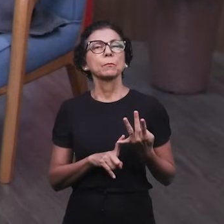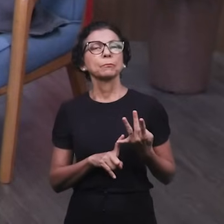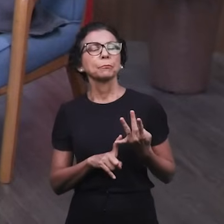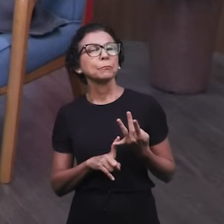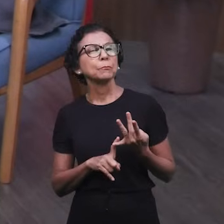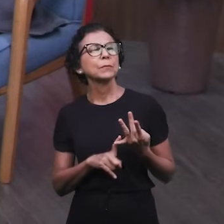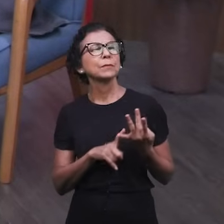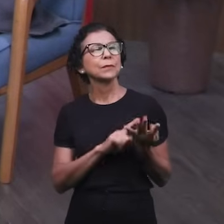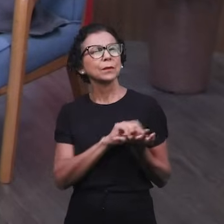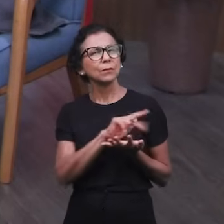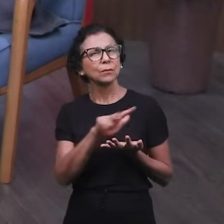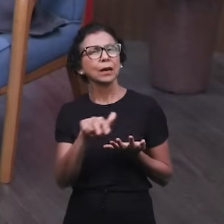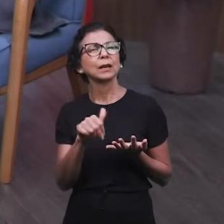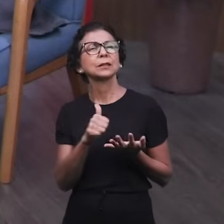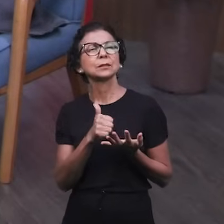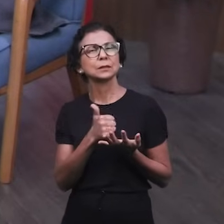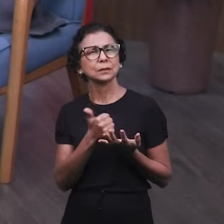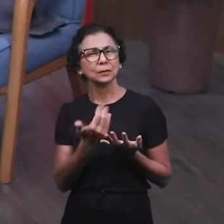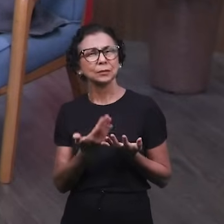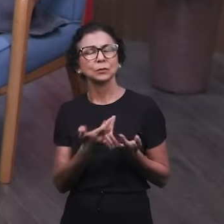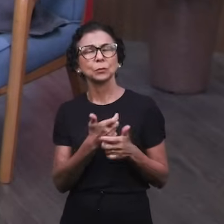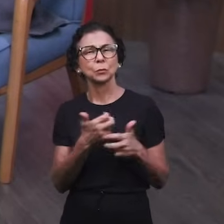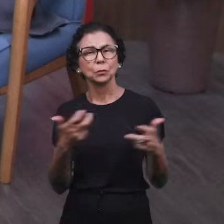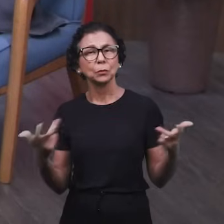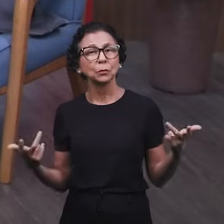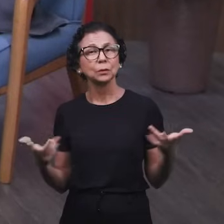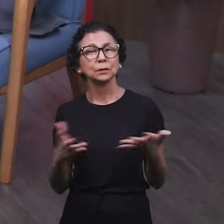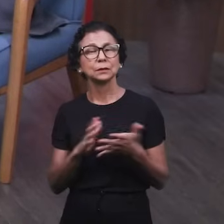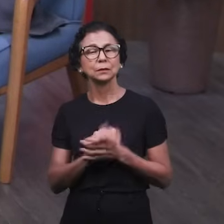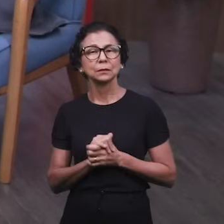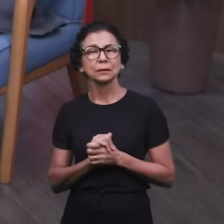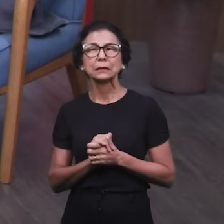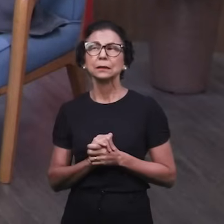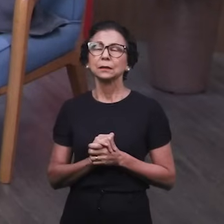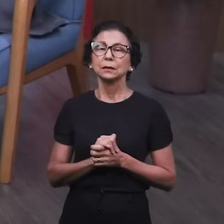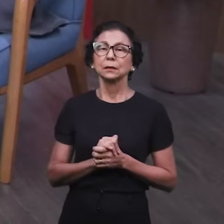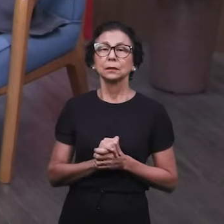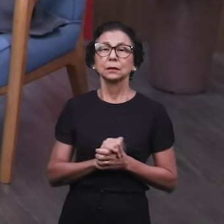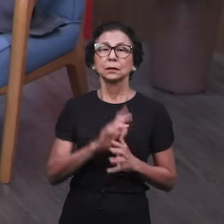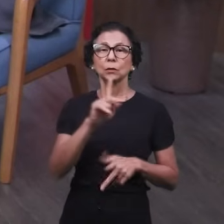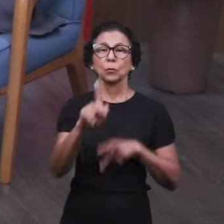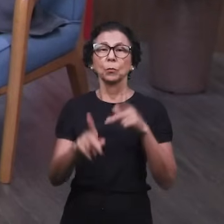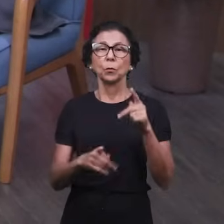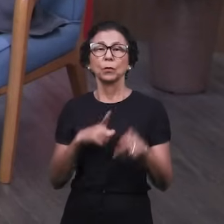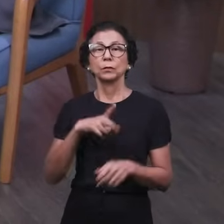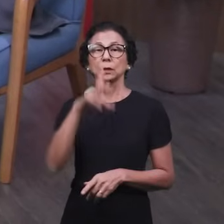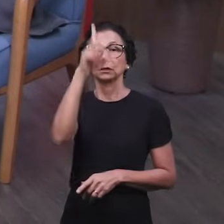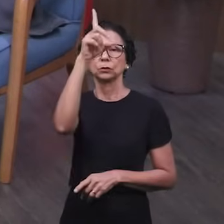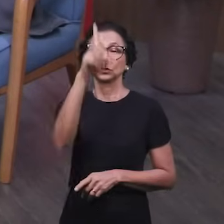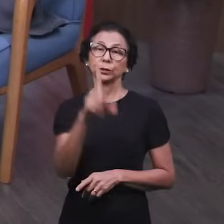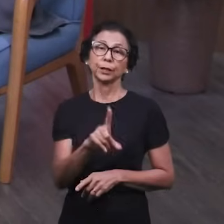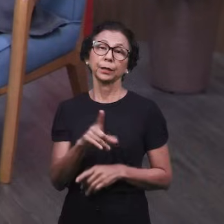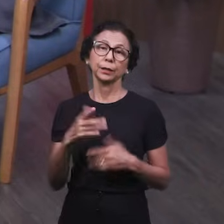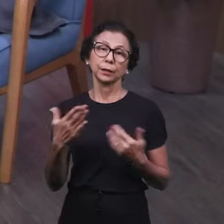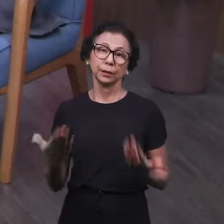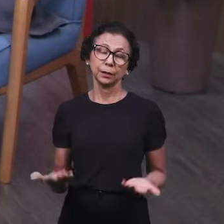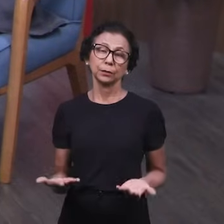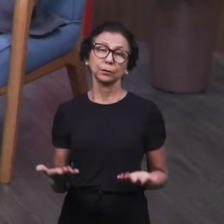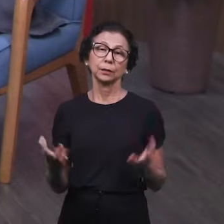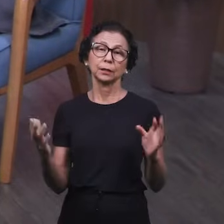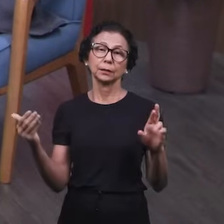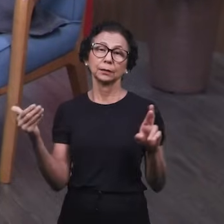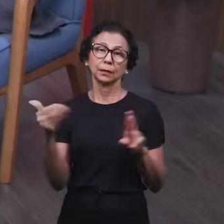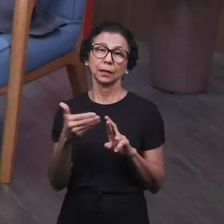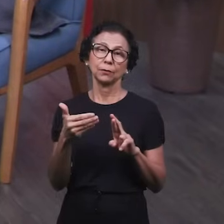familiar, e sobre diversos aspectos daquilo que são os direitos do povo, né, Laodiceia, né, a